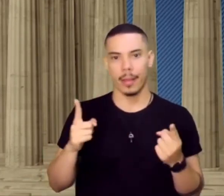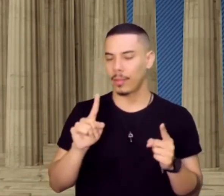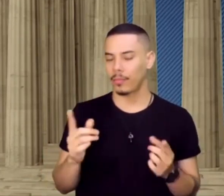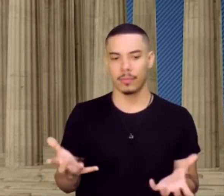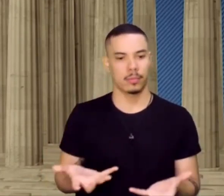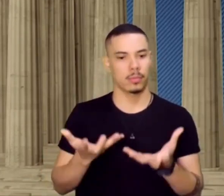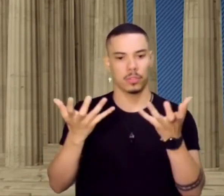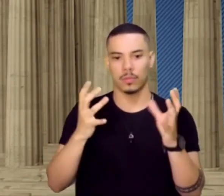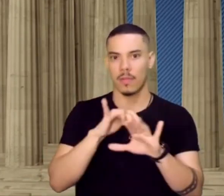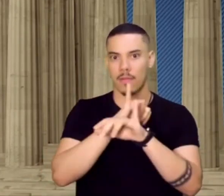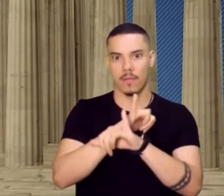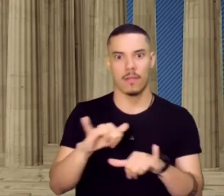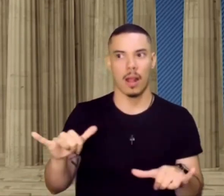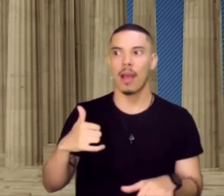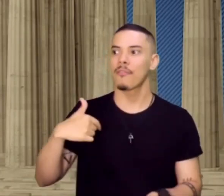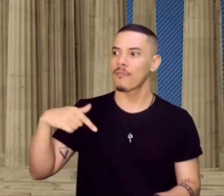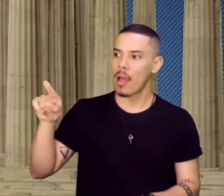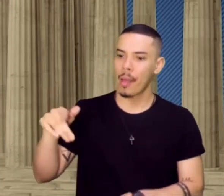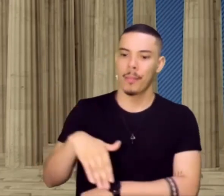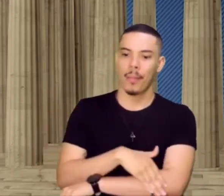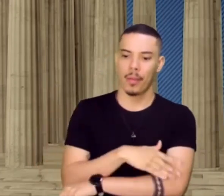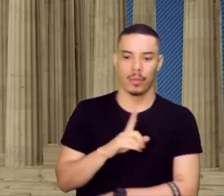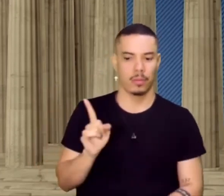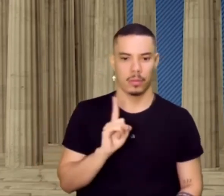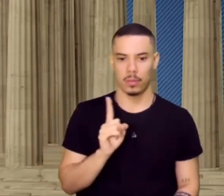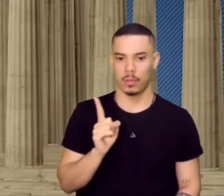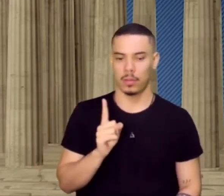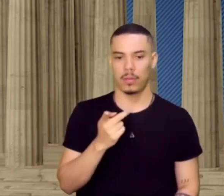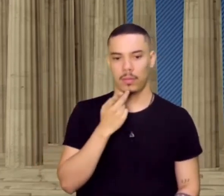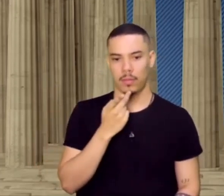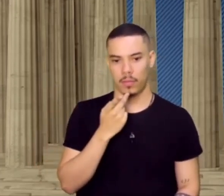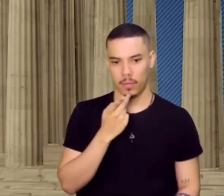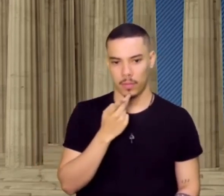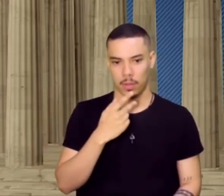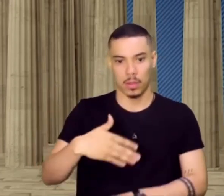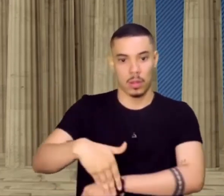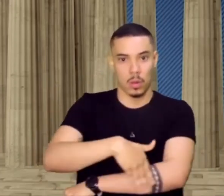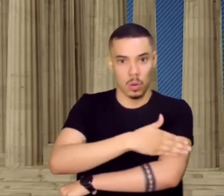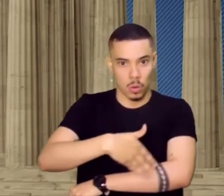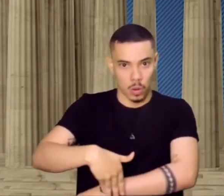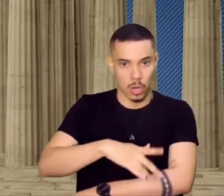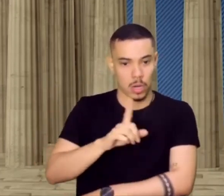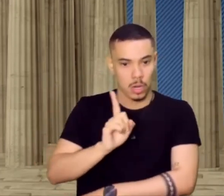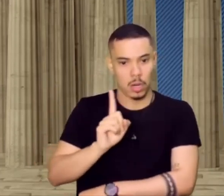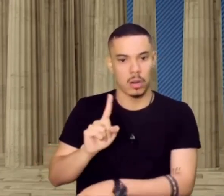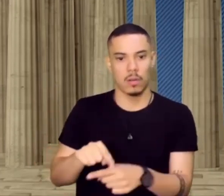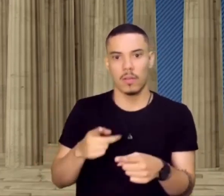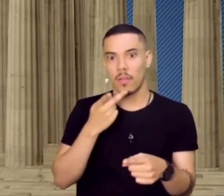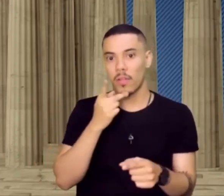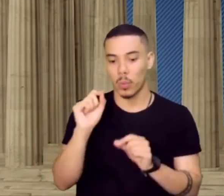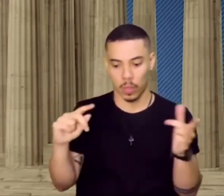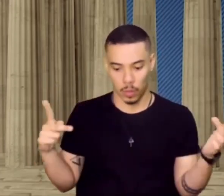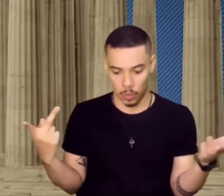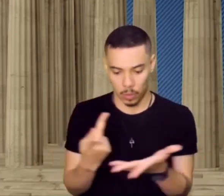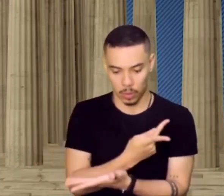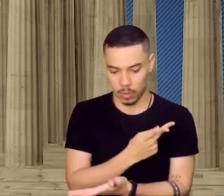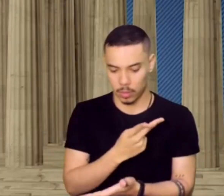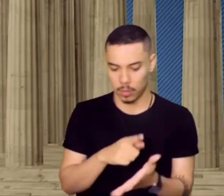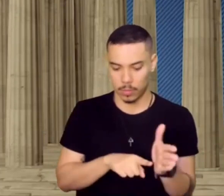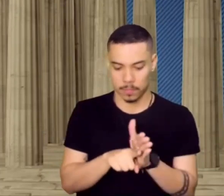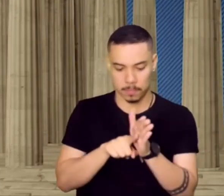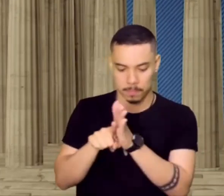e não vai dizer para o povo ir lá para a rua. Ele vai dizer, olha, a política, ele vai dizer o que está acontecendo dentro do cenário cientificamente,